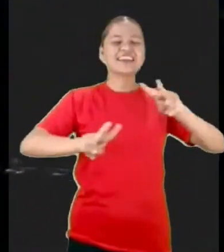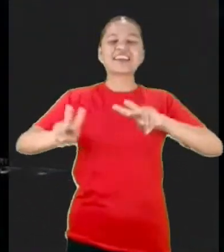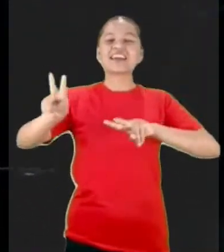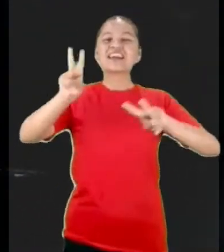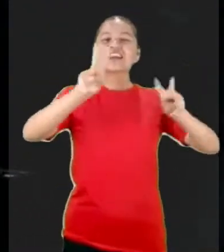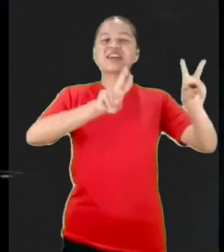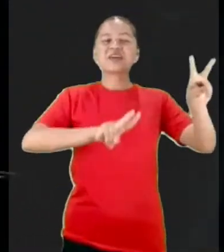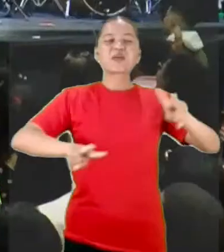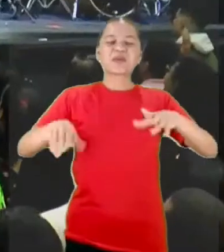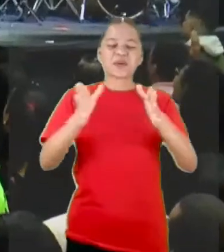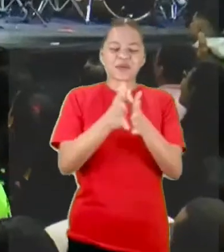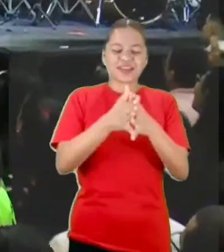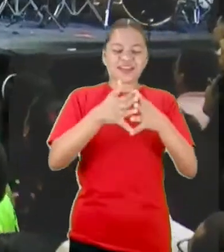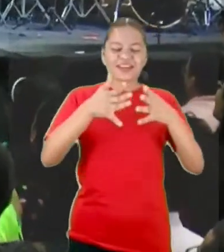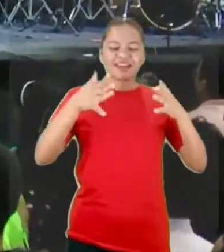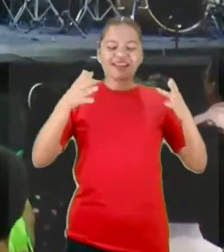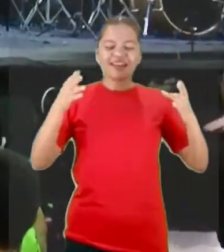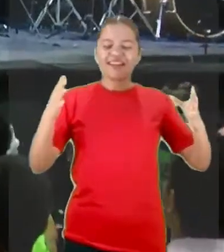ver quão